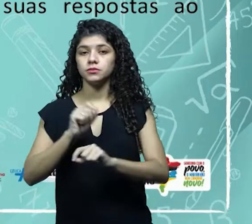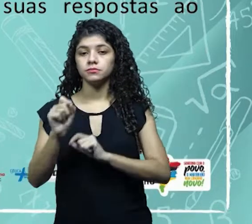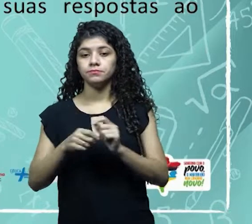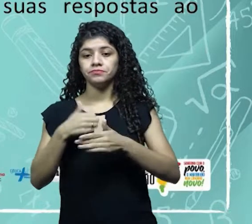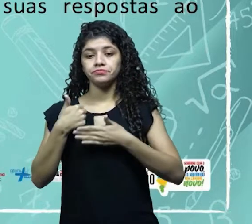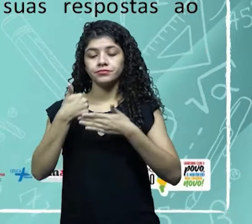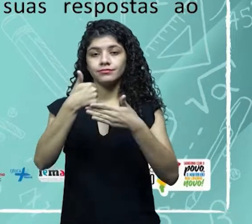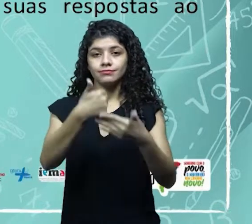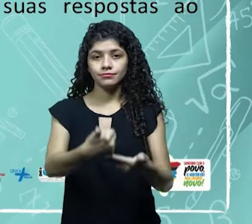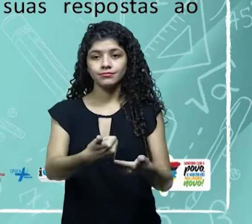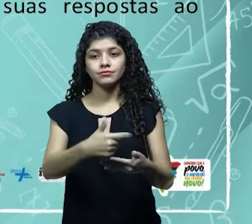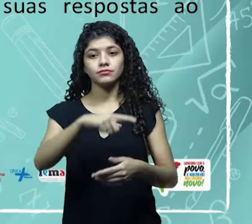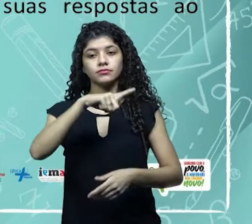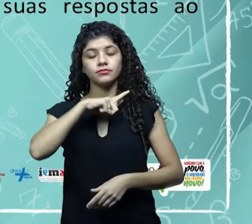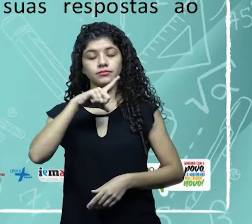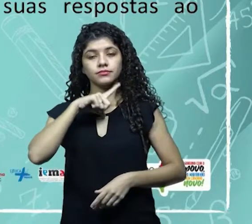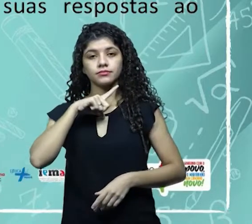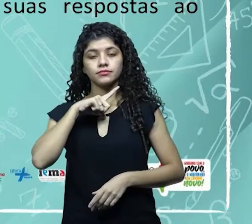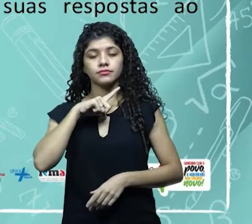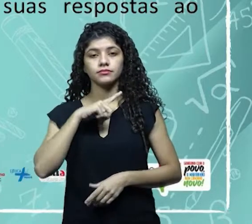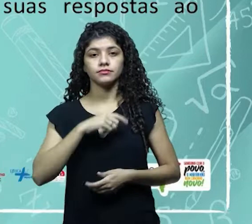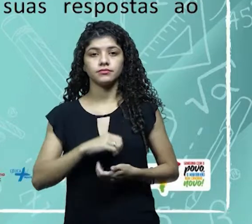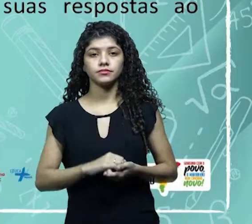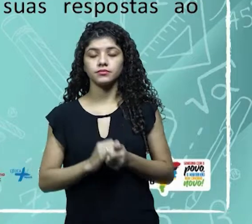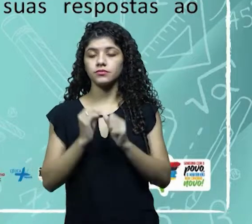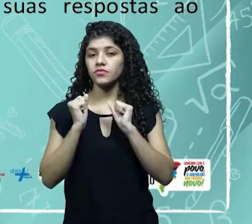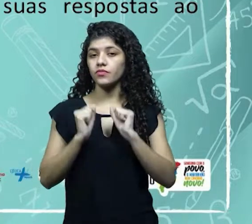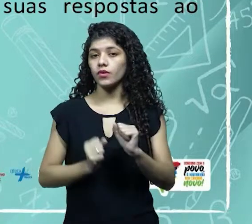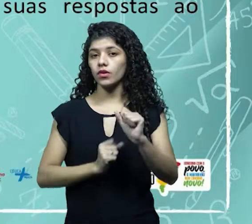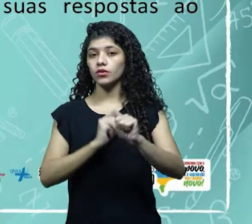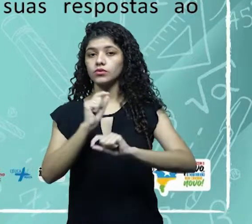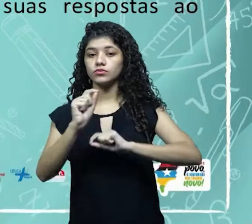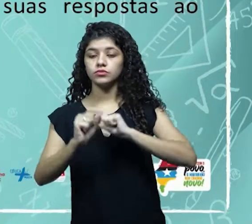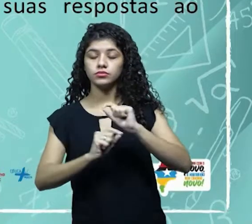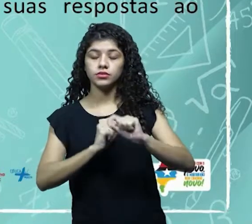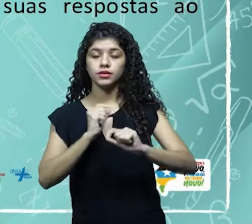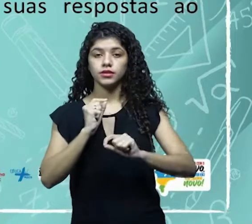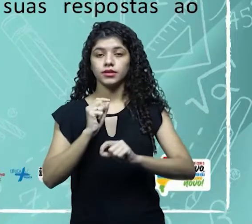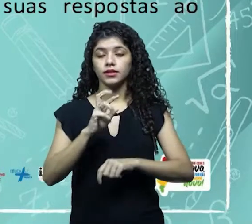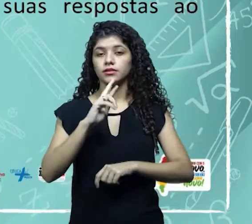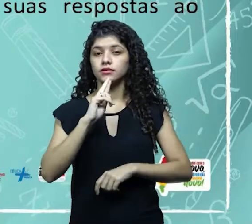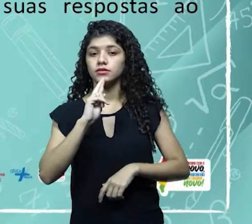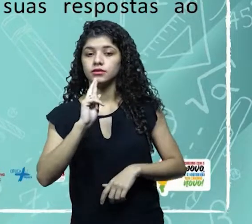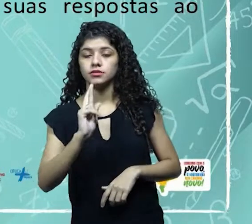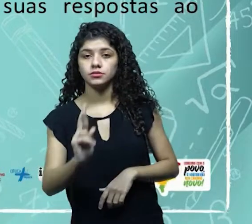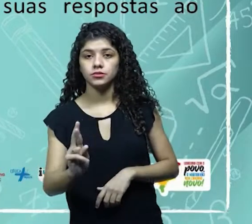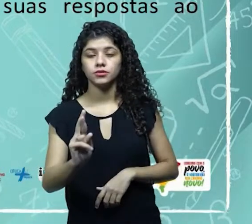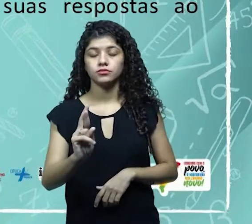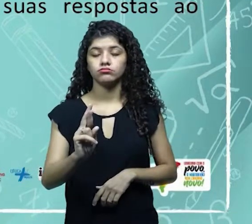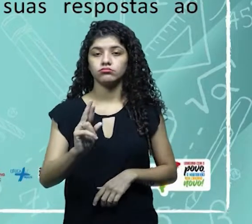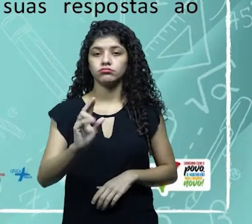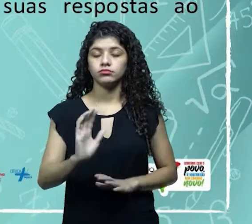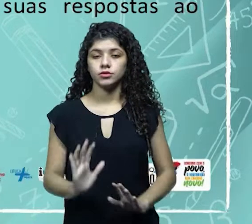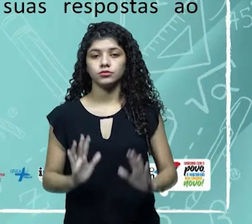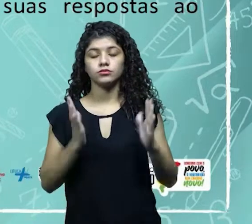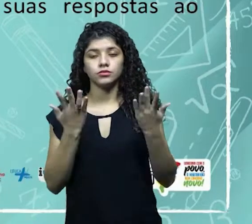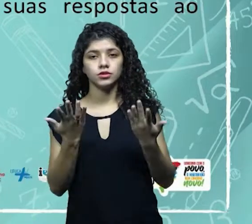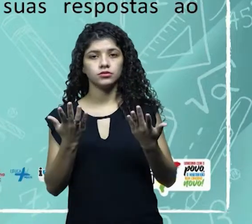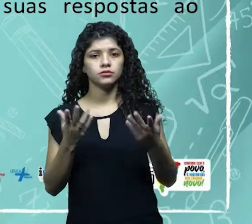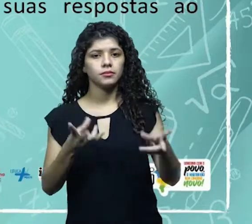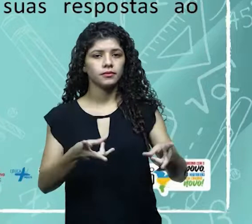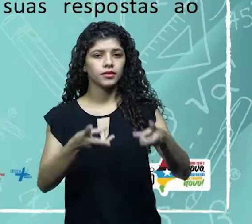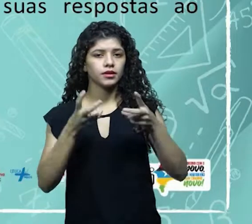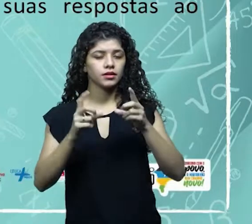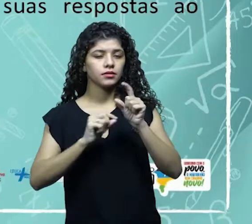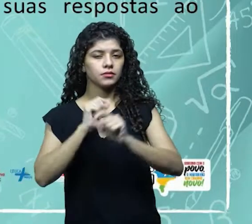evento ser uma empresa né E que forças atuam sobre esse sobre eles Possivelmente